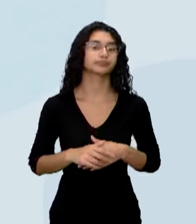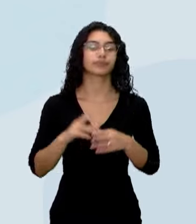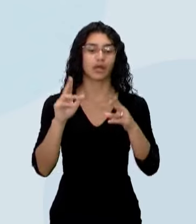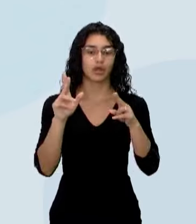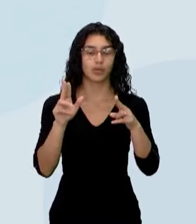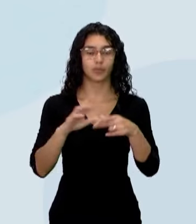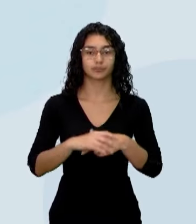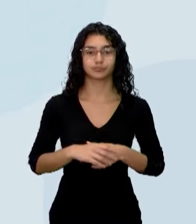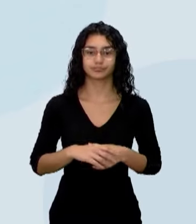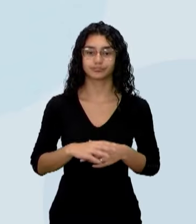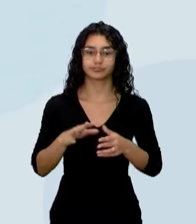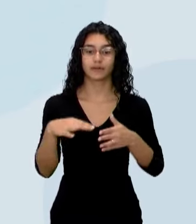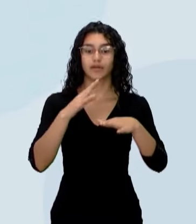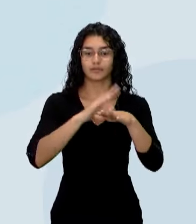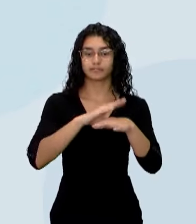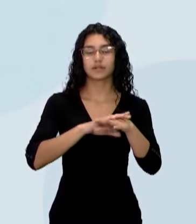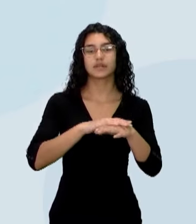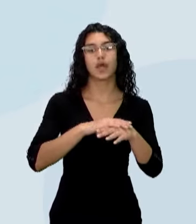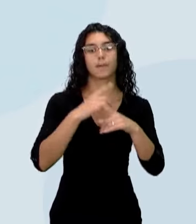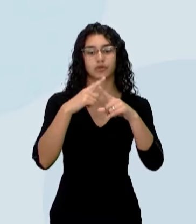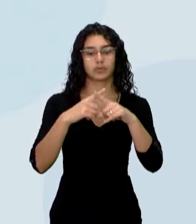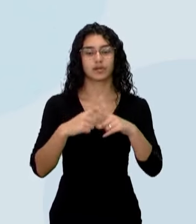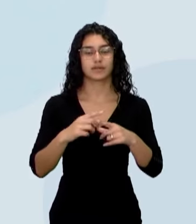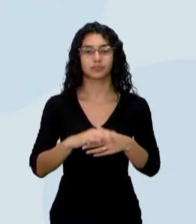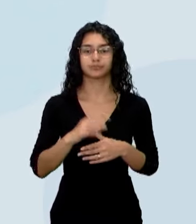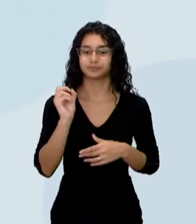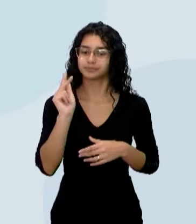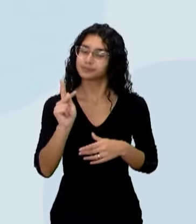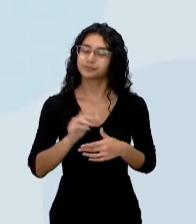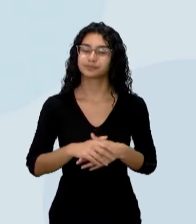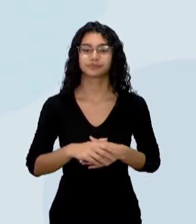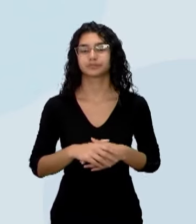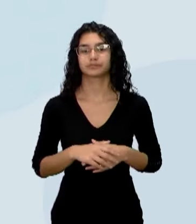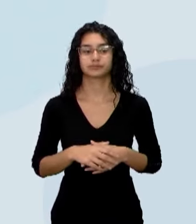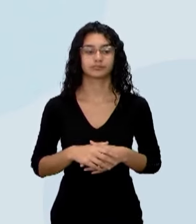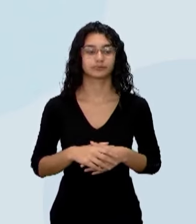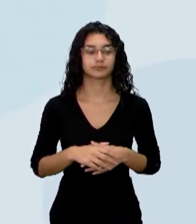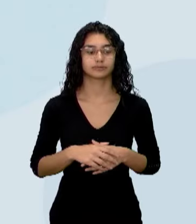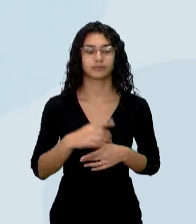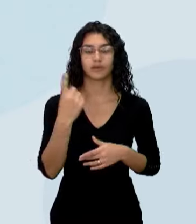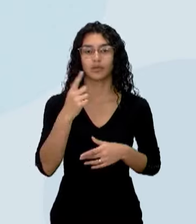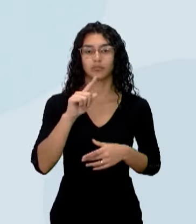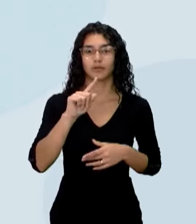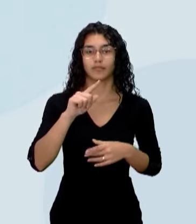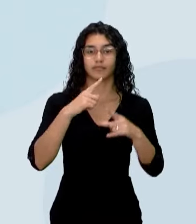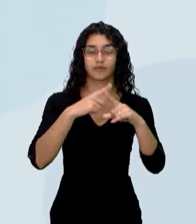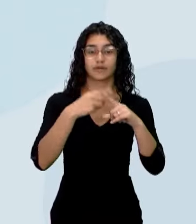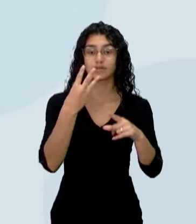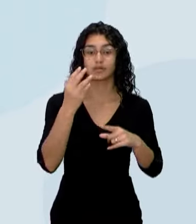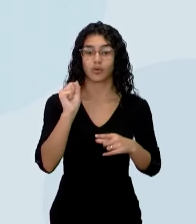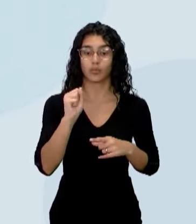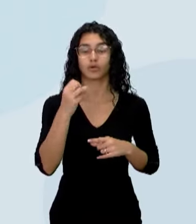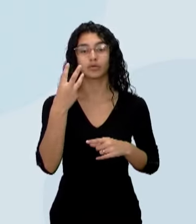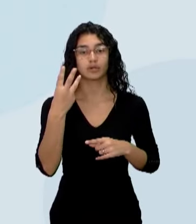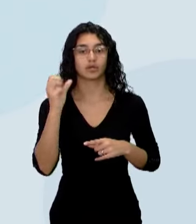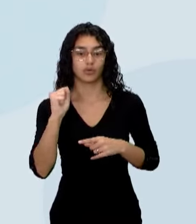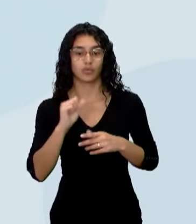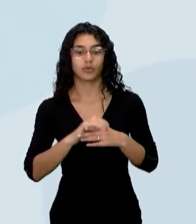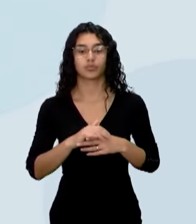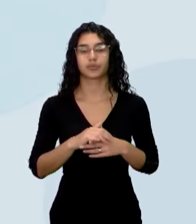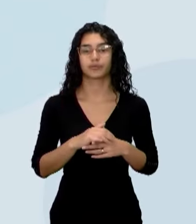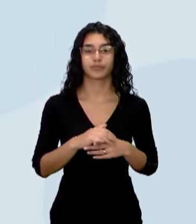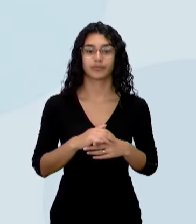1.000 quilogramas. Então, você faz essa multiplicação. Tá? Legal. Na forma de decimal. 1 vezes 38, 38. Acrescenta